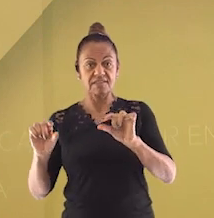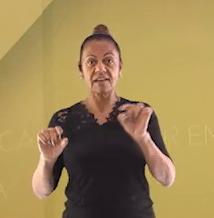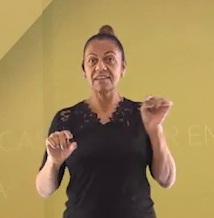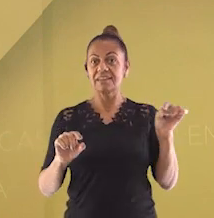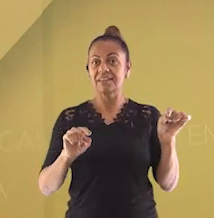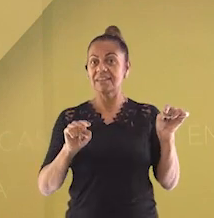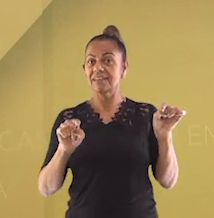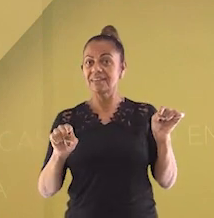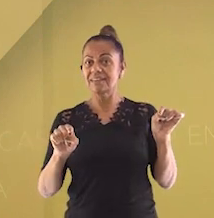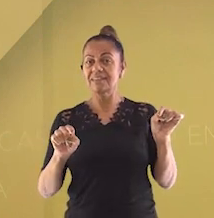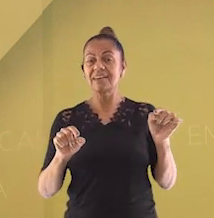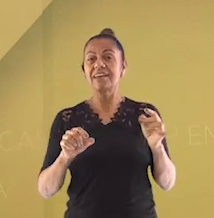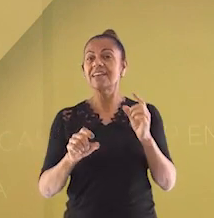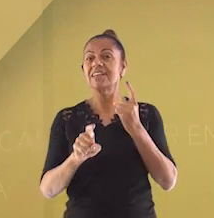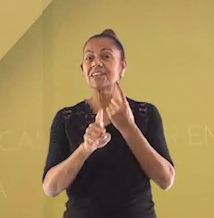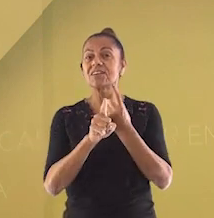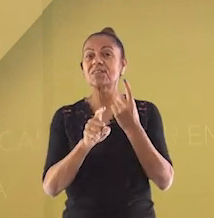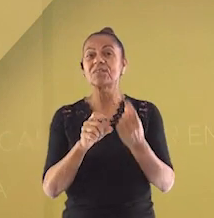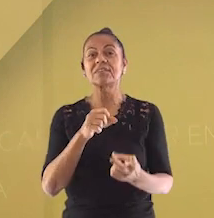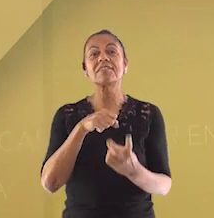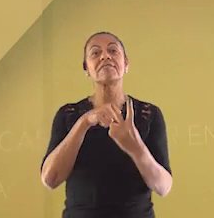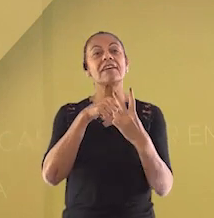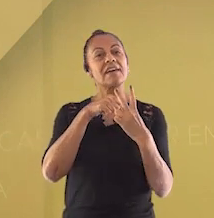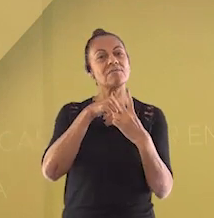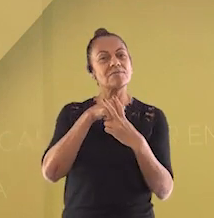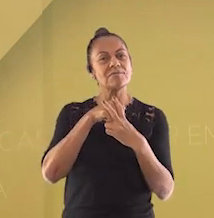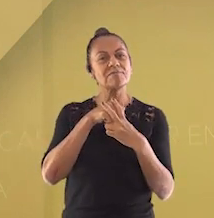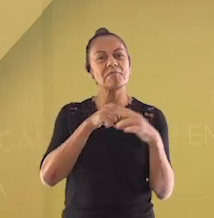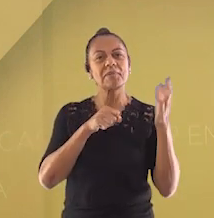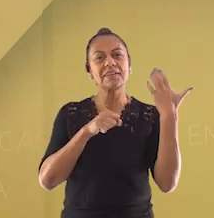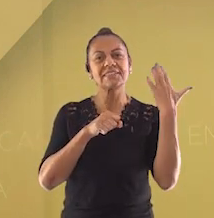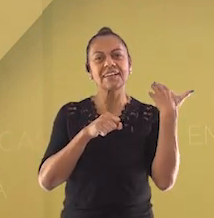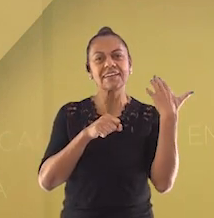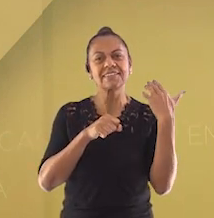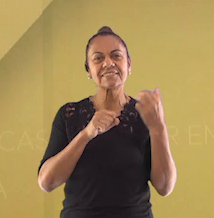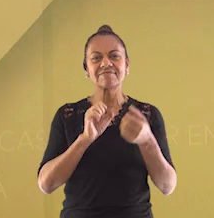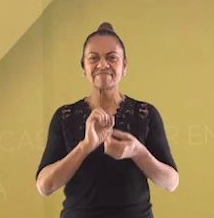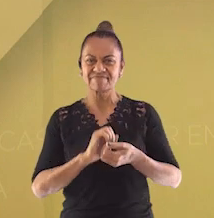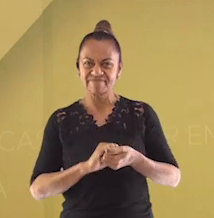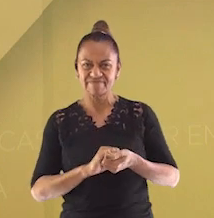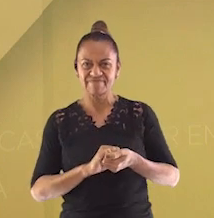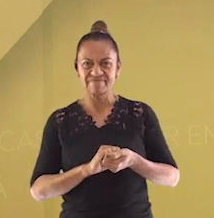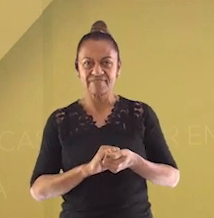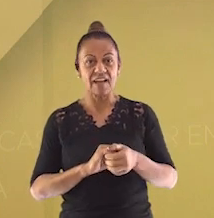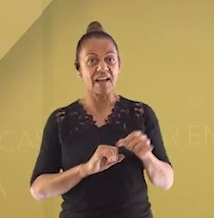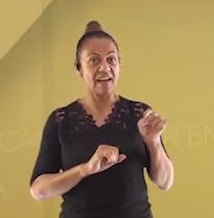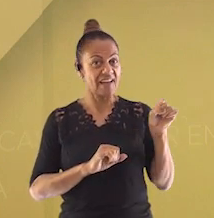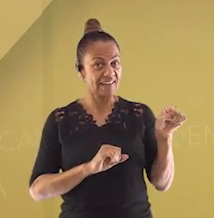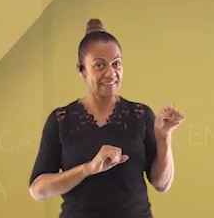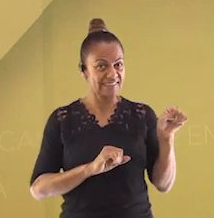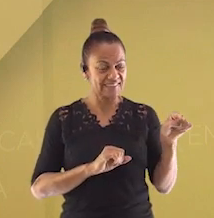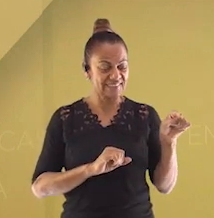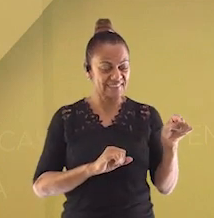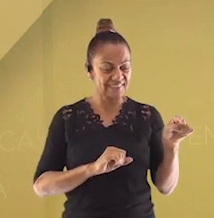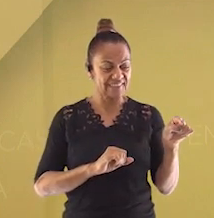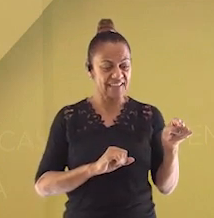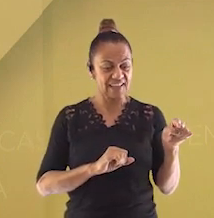certo na frase da esquerda ou da direita encontramos verbo regular no passado